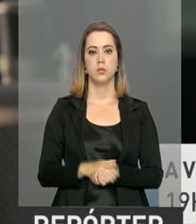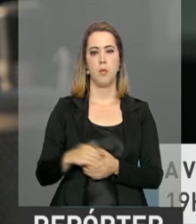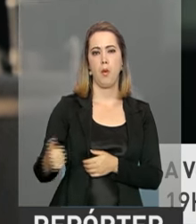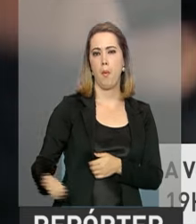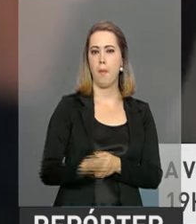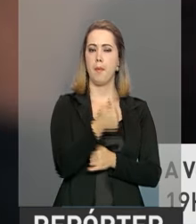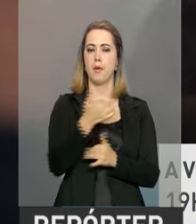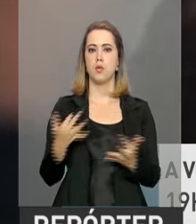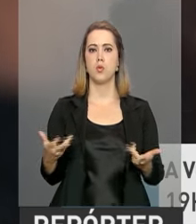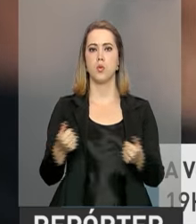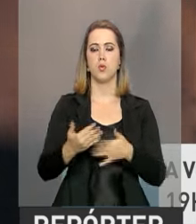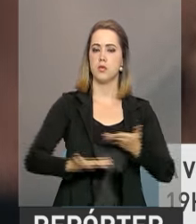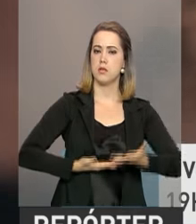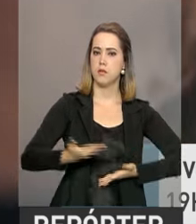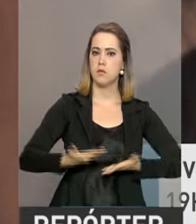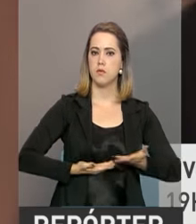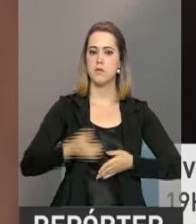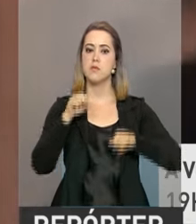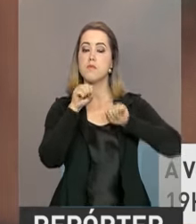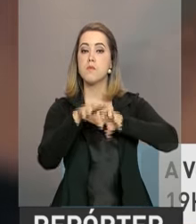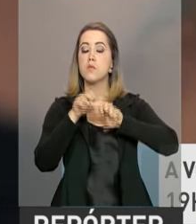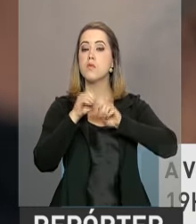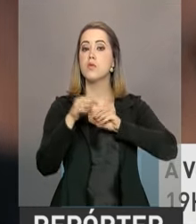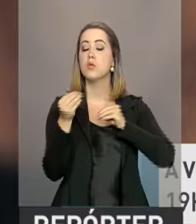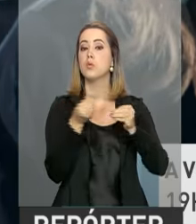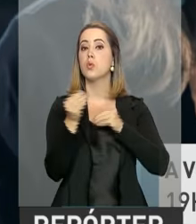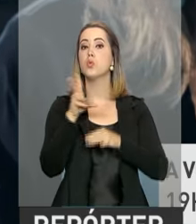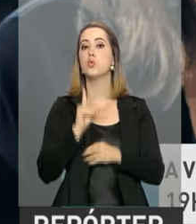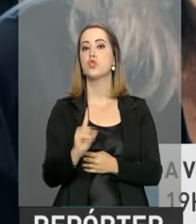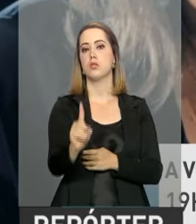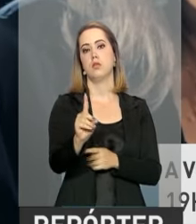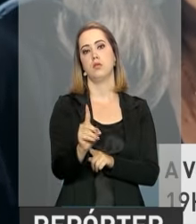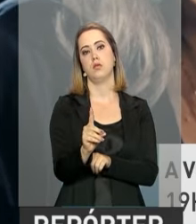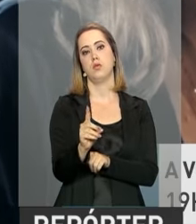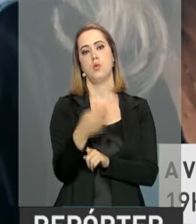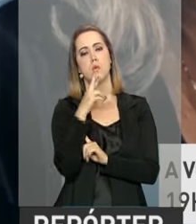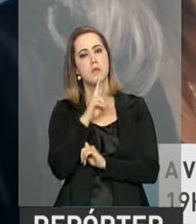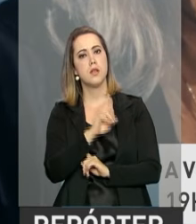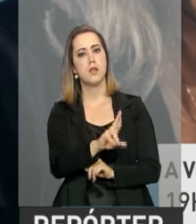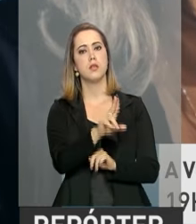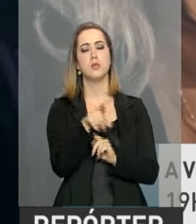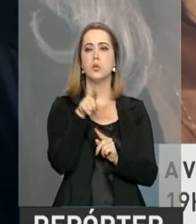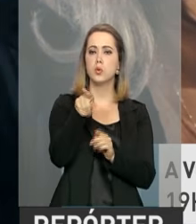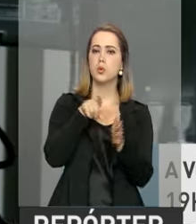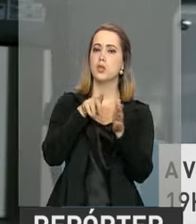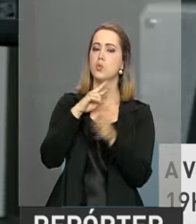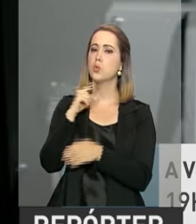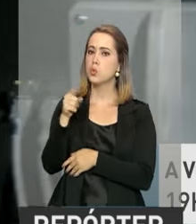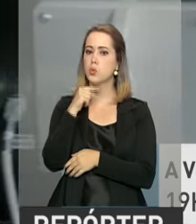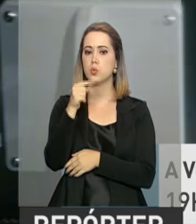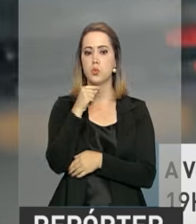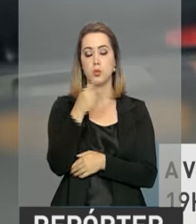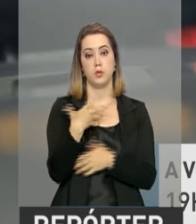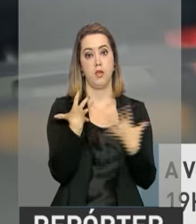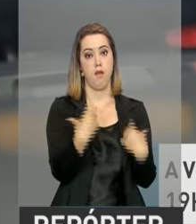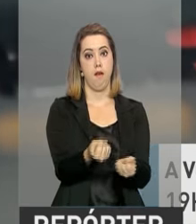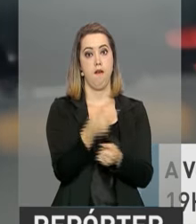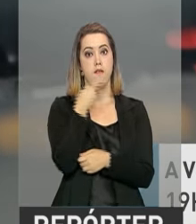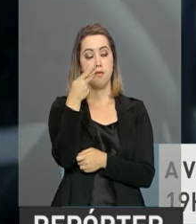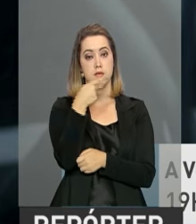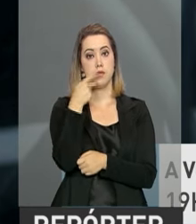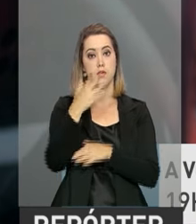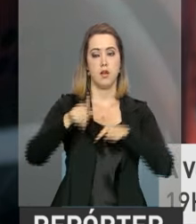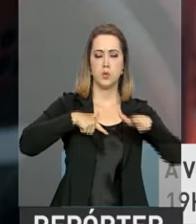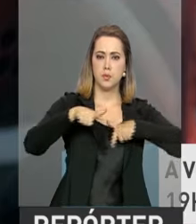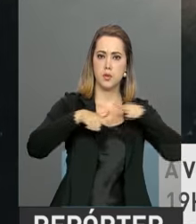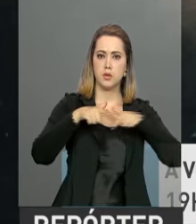Dinâmica, com mais serviços, orientações sobre seus direitos e respostas às suas dúvidas. Vamos falar sobre as ações